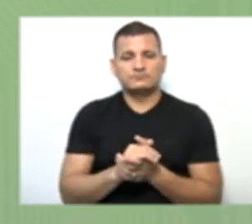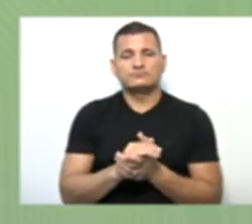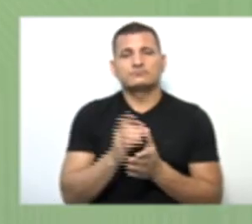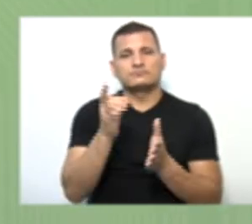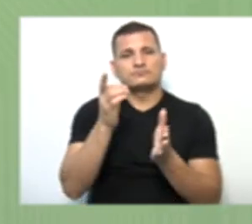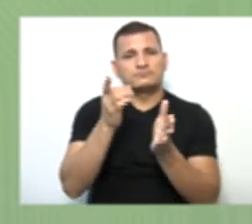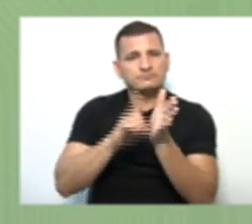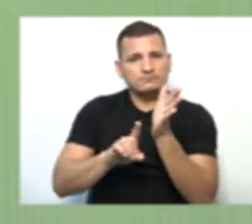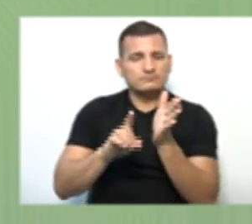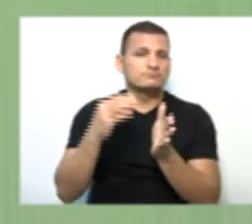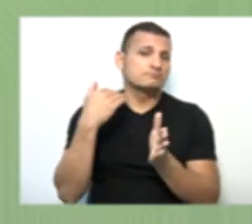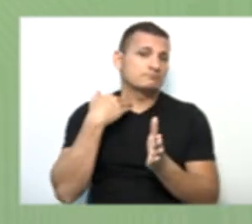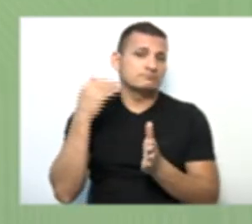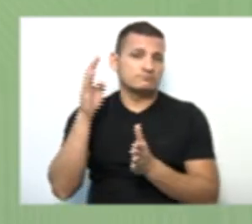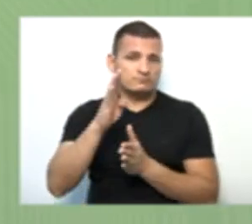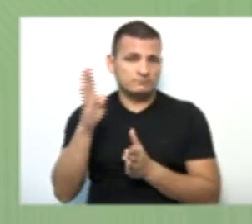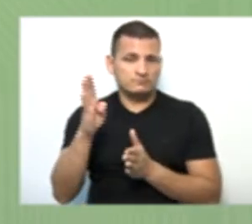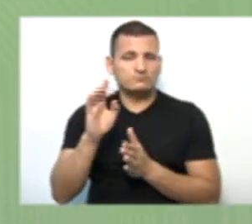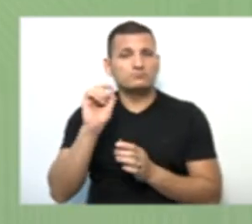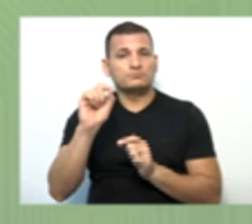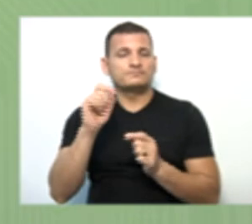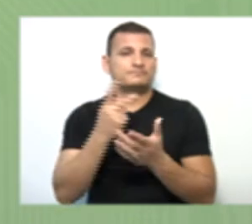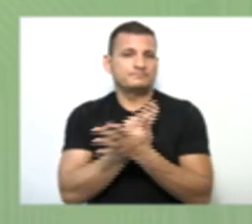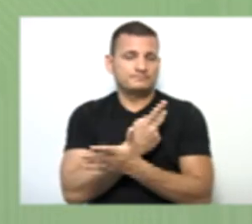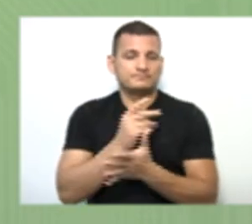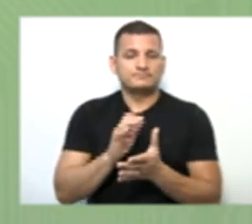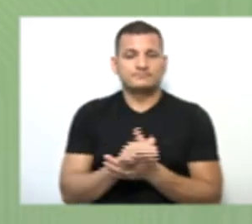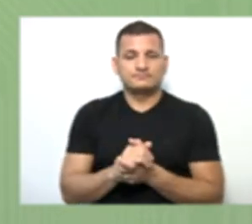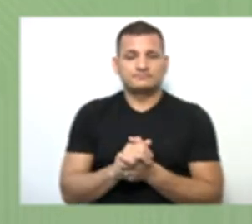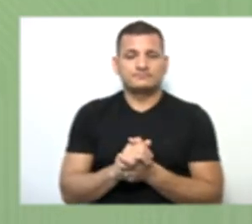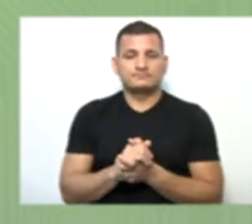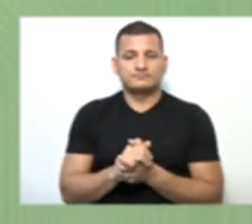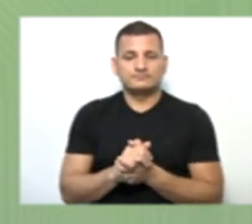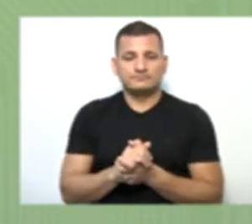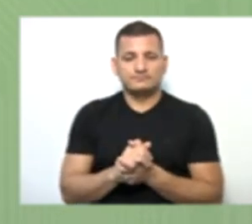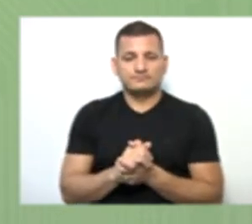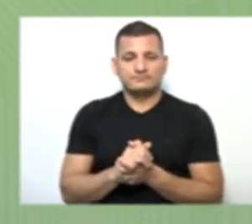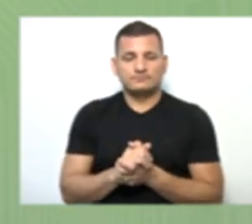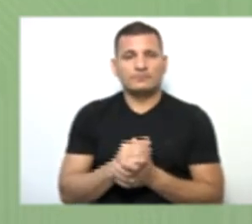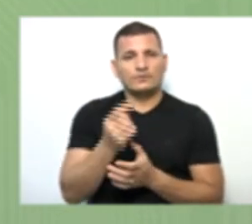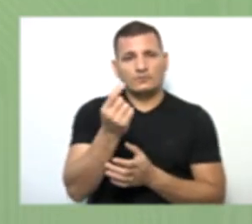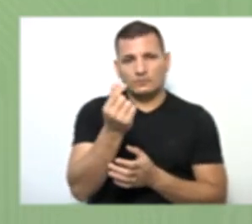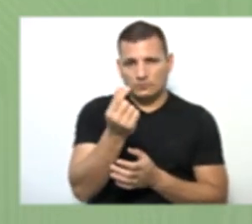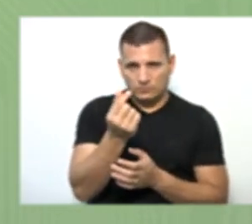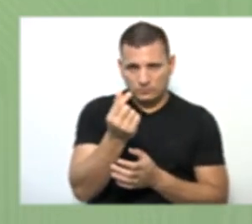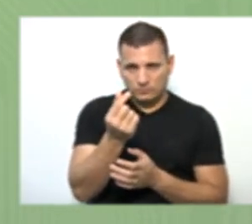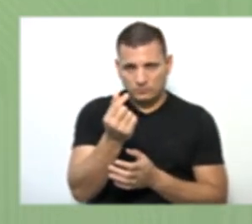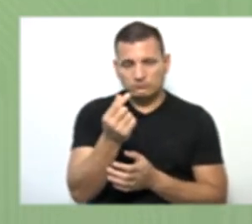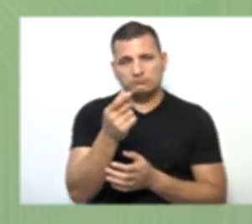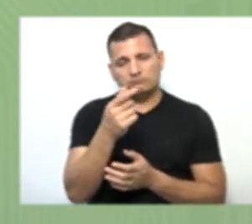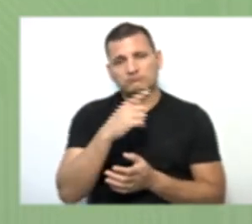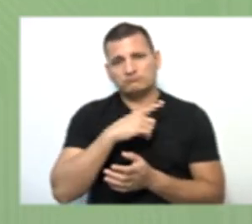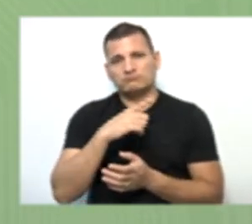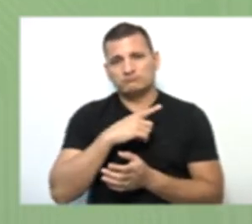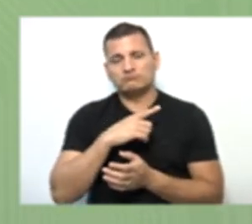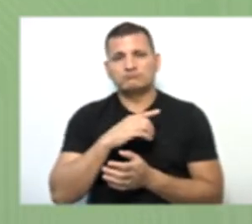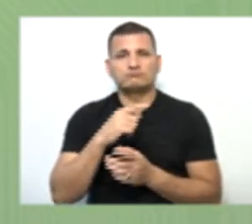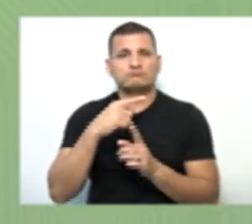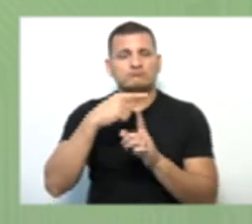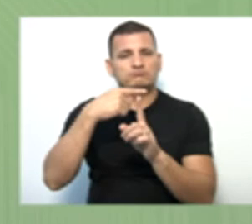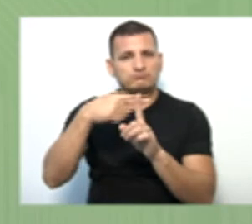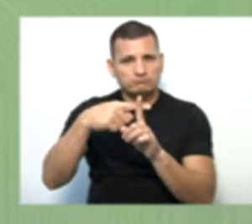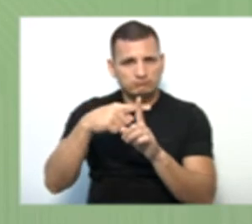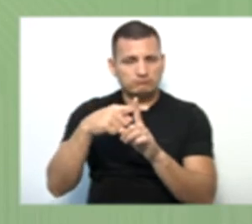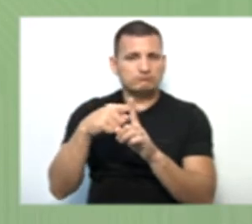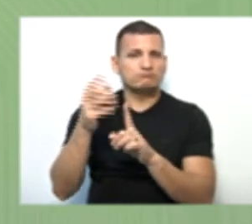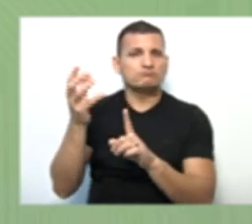Banco do Brasil. O que aconteceu? O dinheiro veio do crédito a receber e dos juros ativos